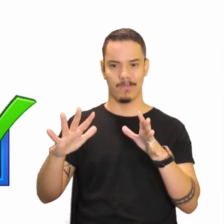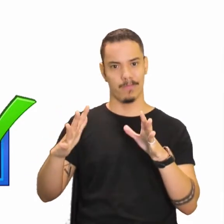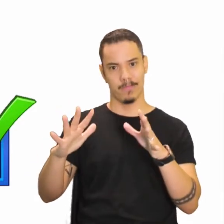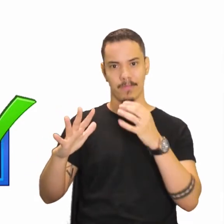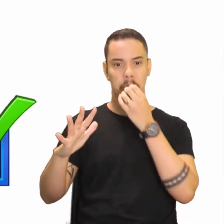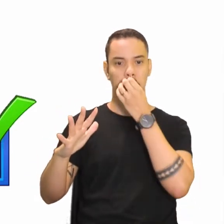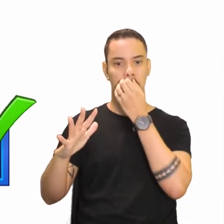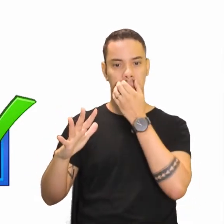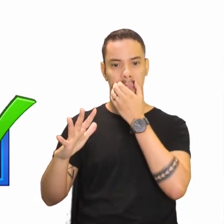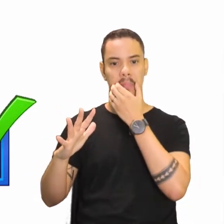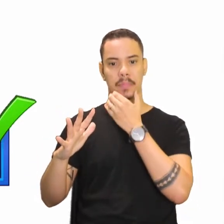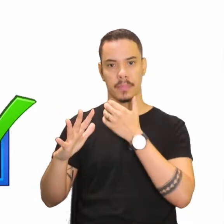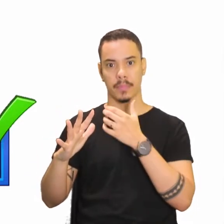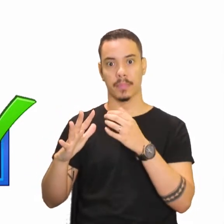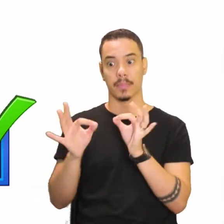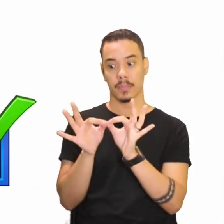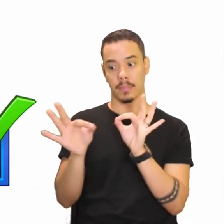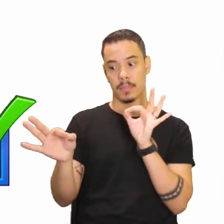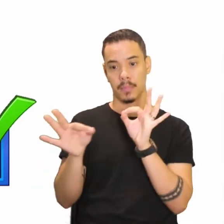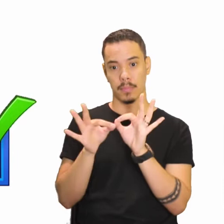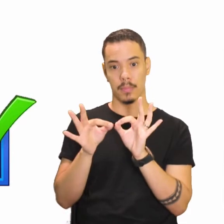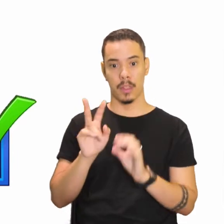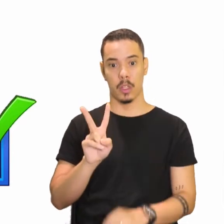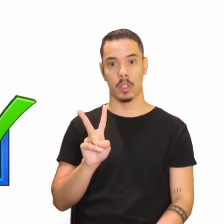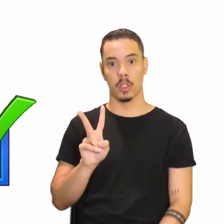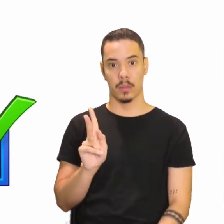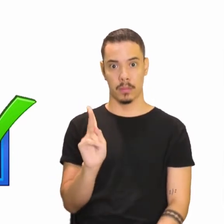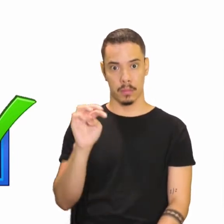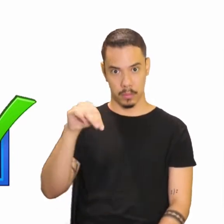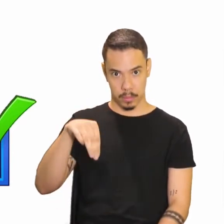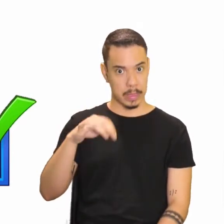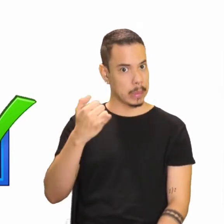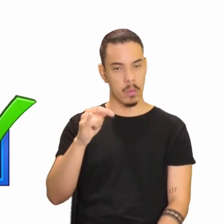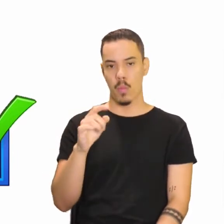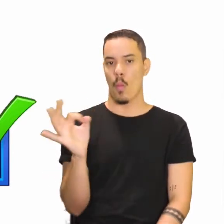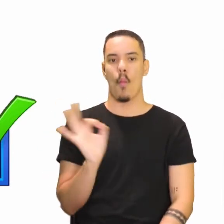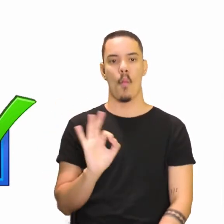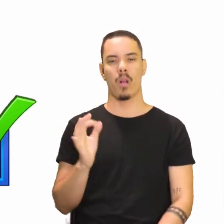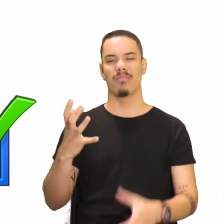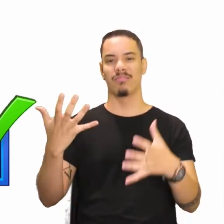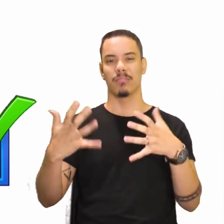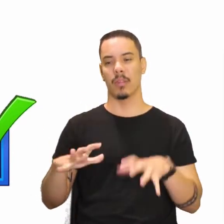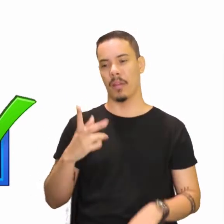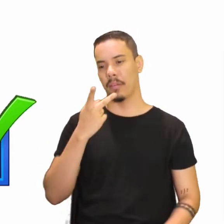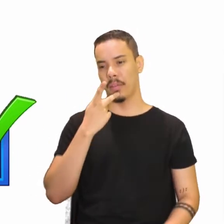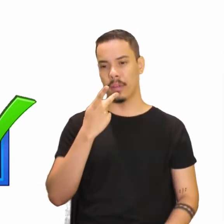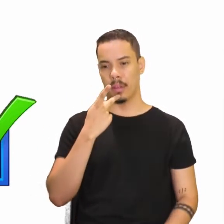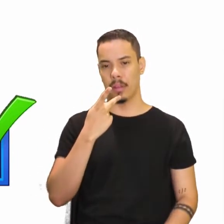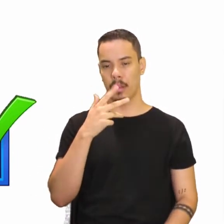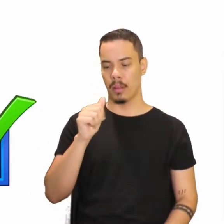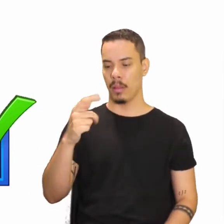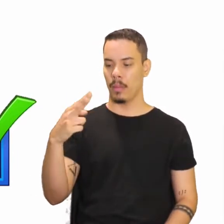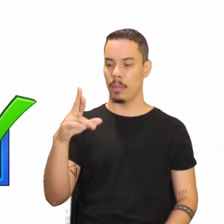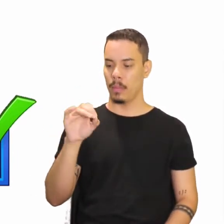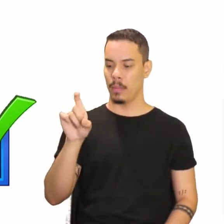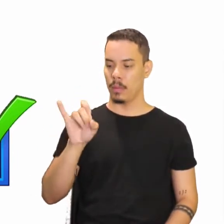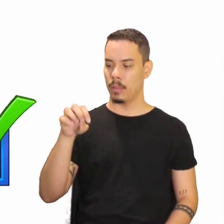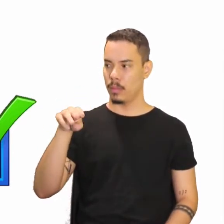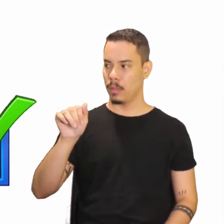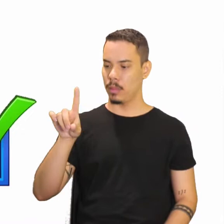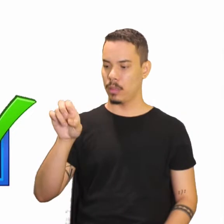Aproximadamente, né? A distância de 2 quilômetros. Se você não quiser falar a palavra